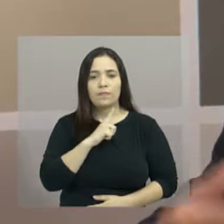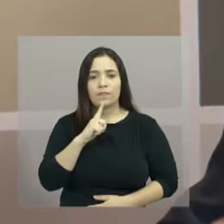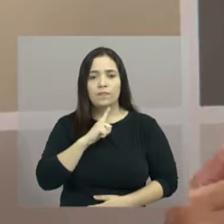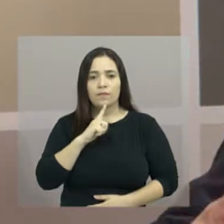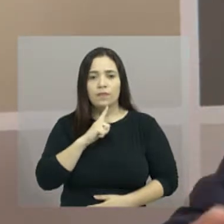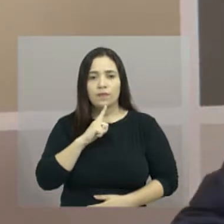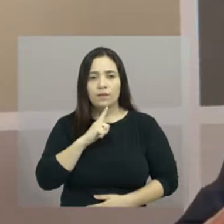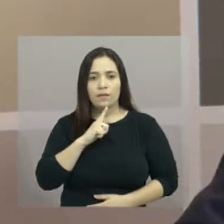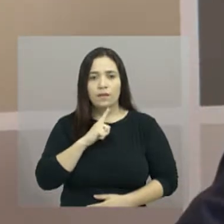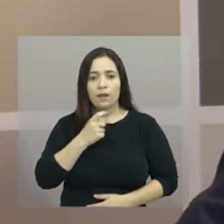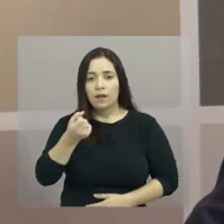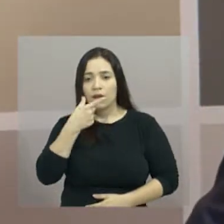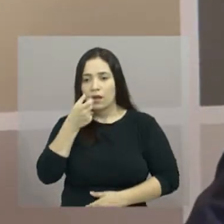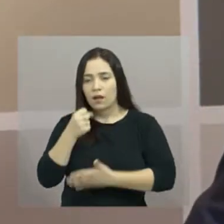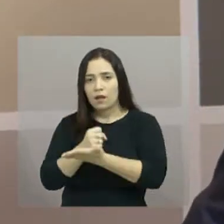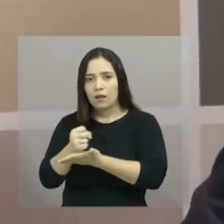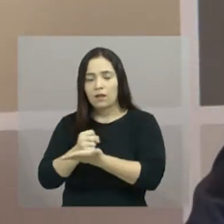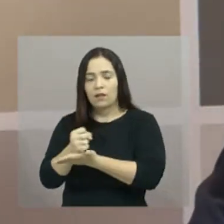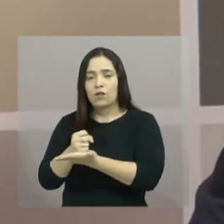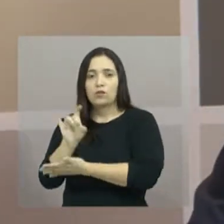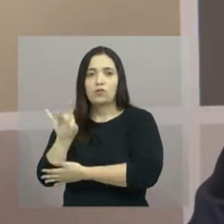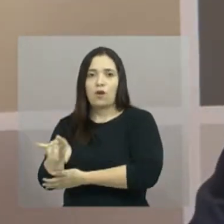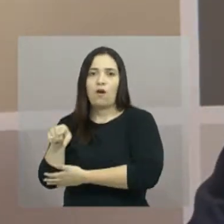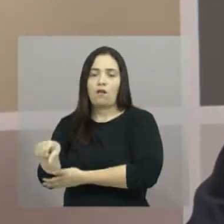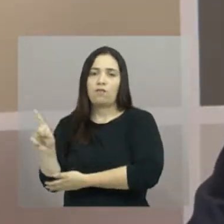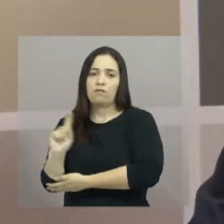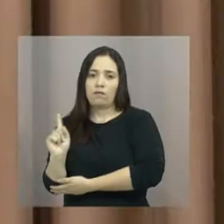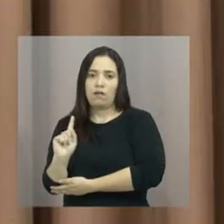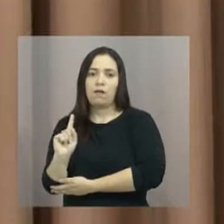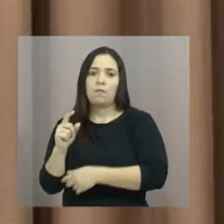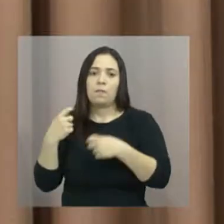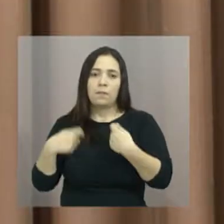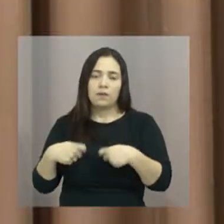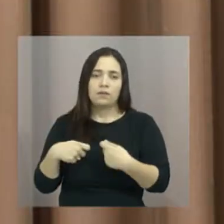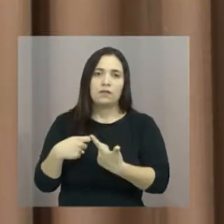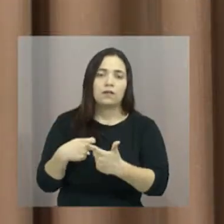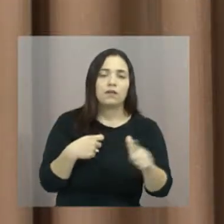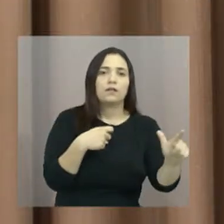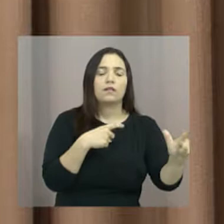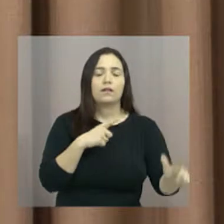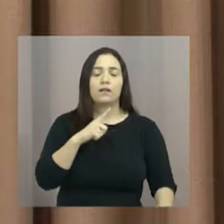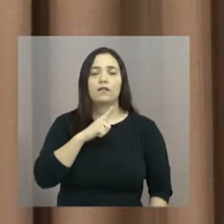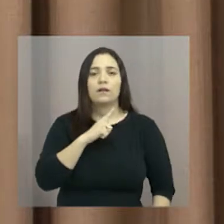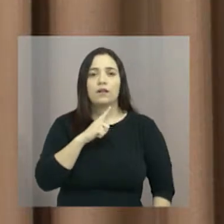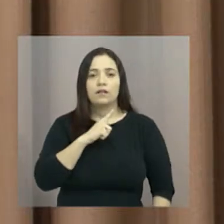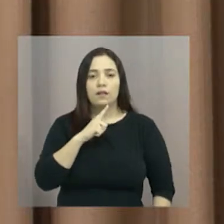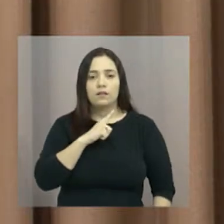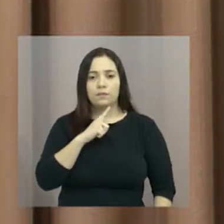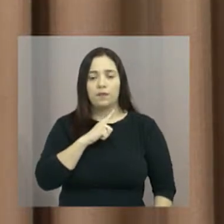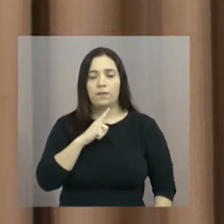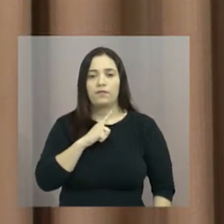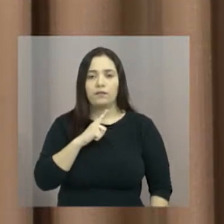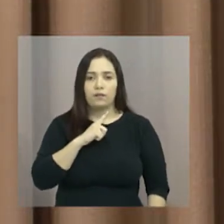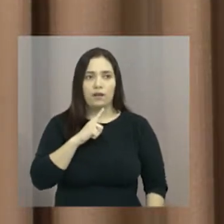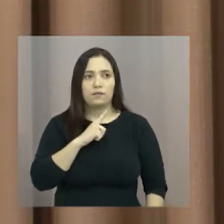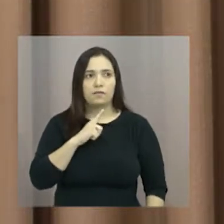dá medicamentosamente para resolver isso fácil. Até porque as dores só sabe quem teve, quem vivenciou, né? E quando eu cuido de mim, eu cuido